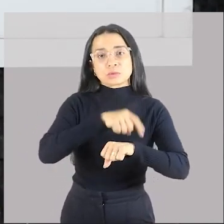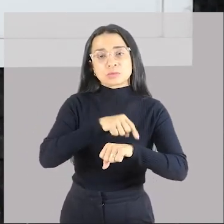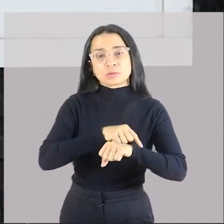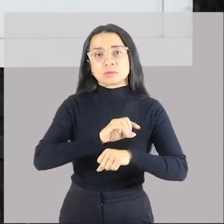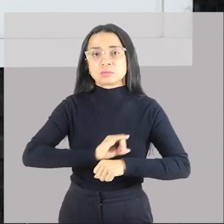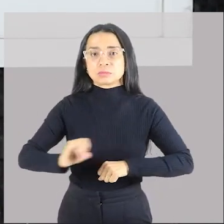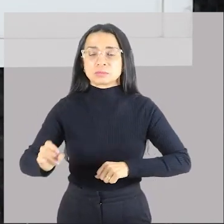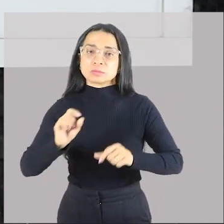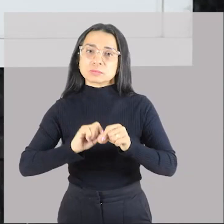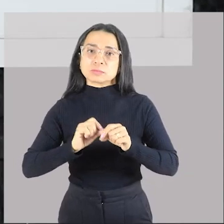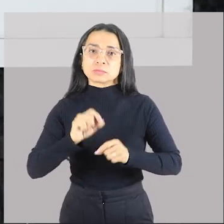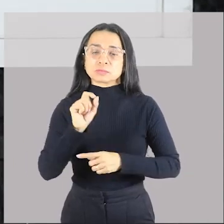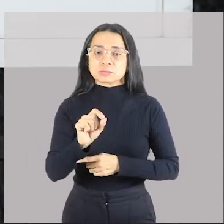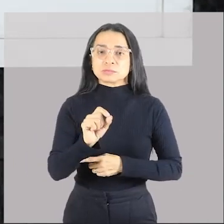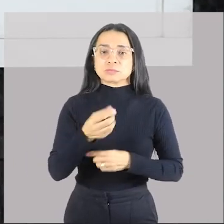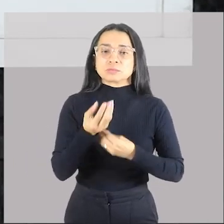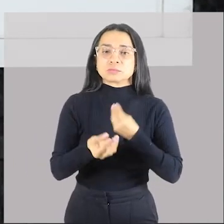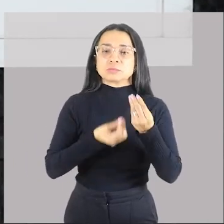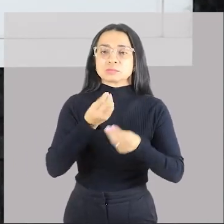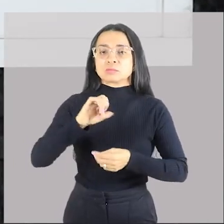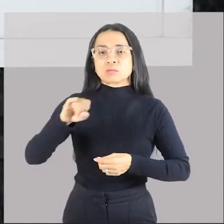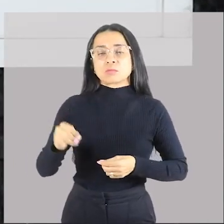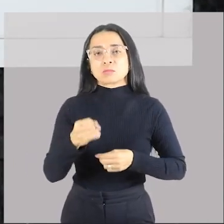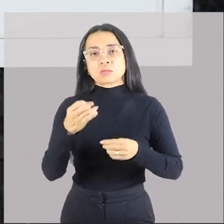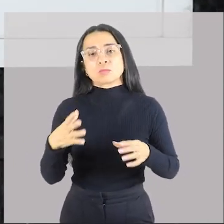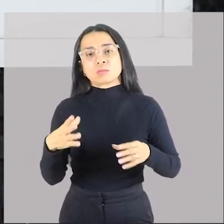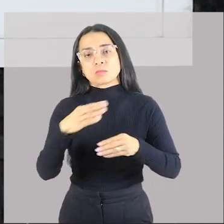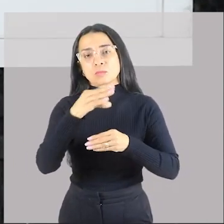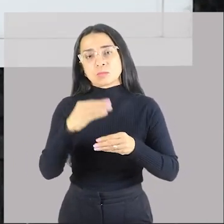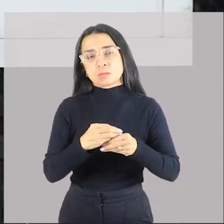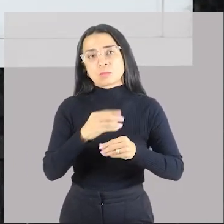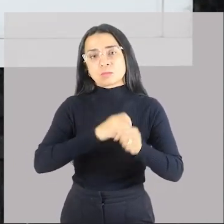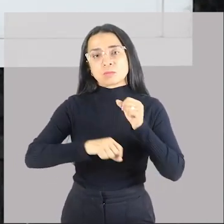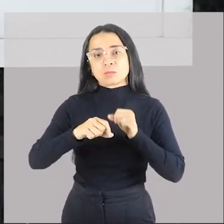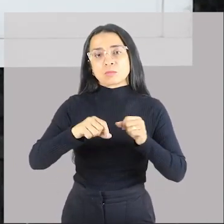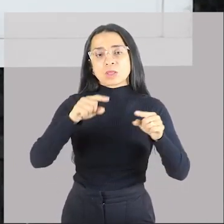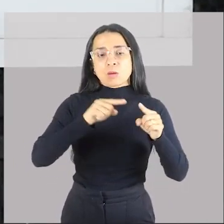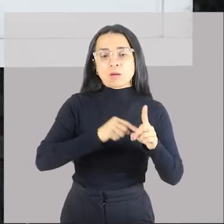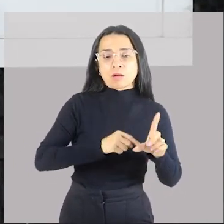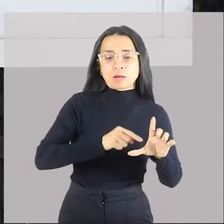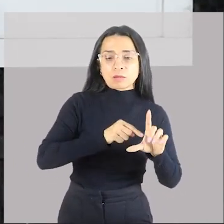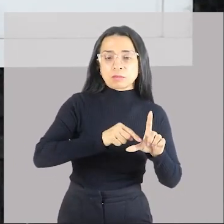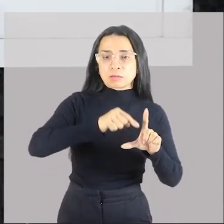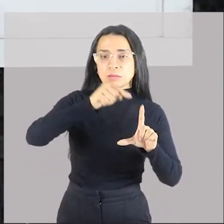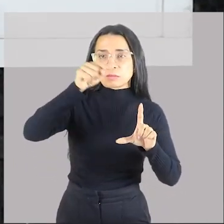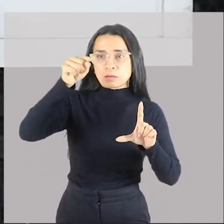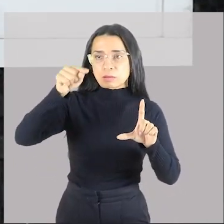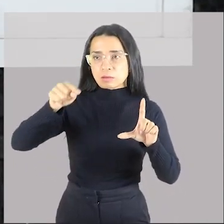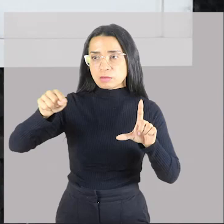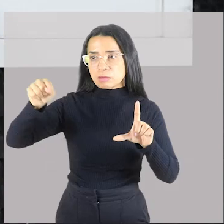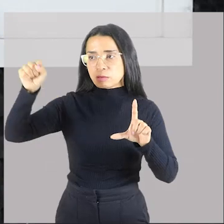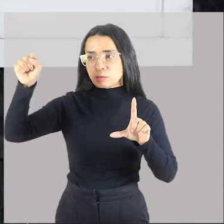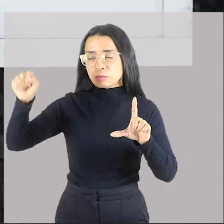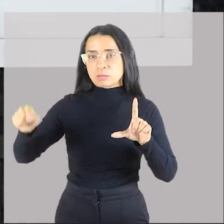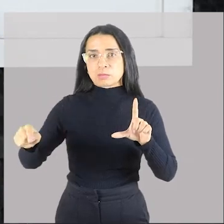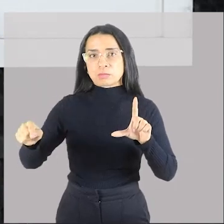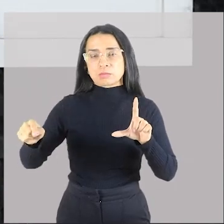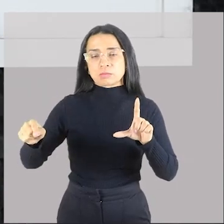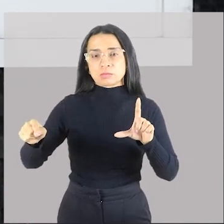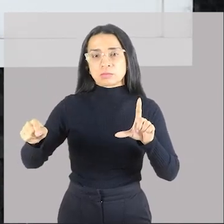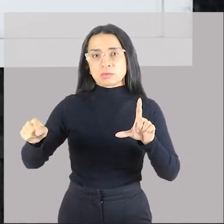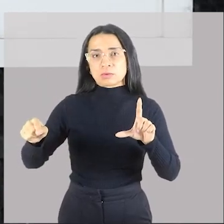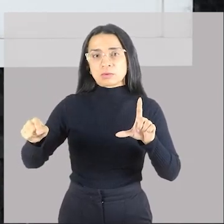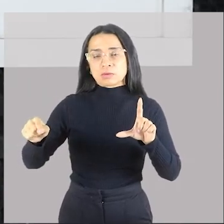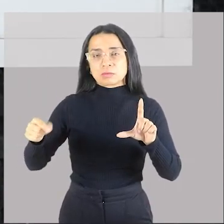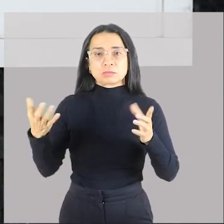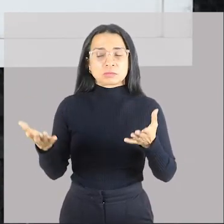for fazer isso com um juro composto, ele é uma curva exponencial. O crescimento do montante